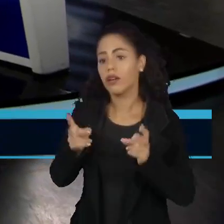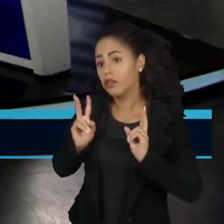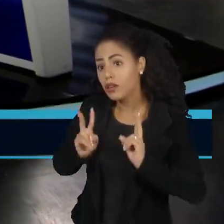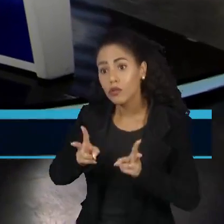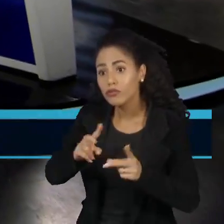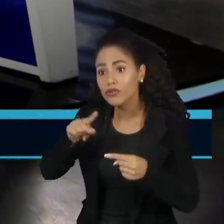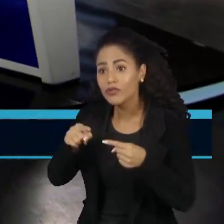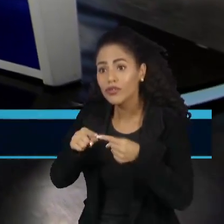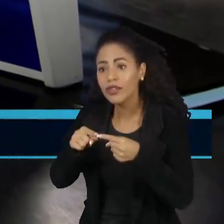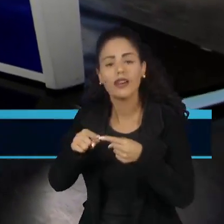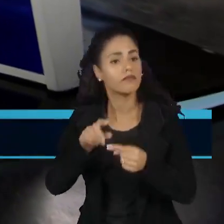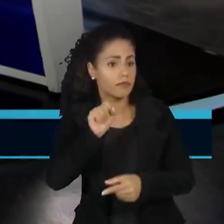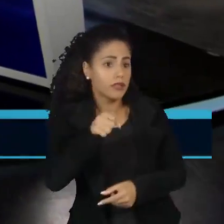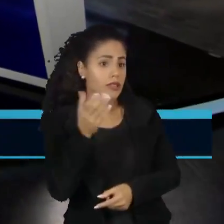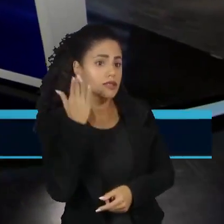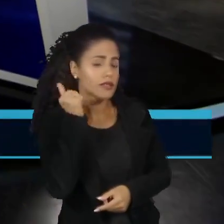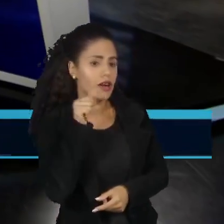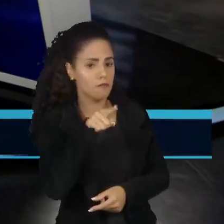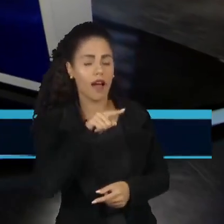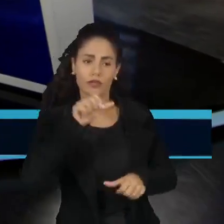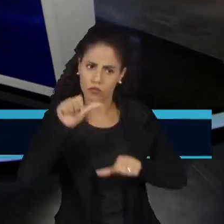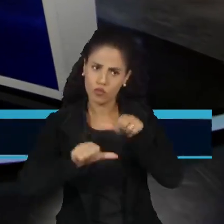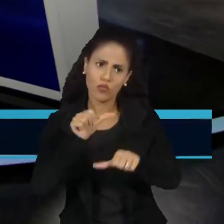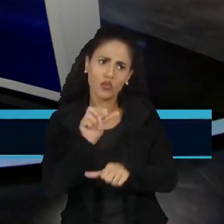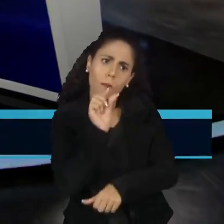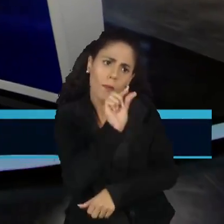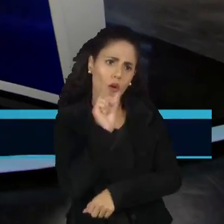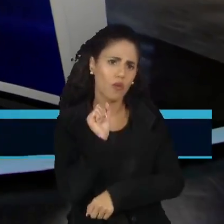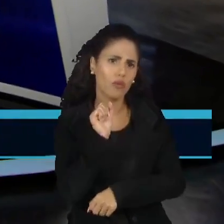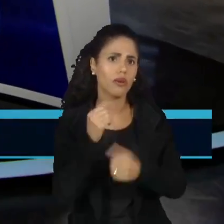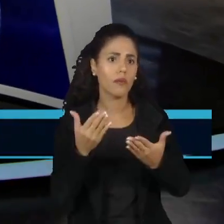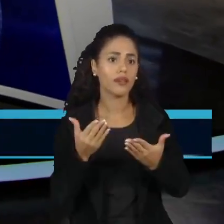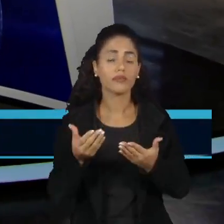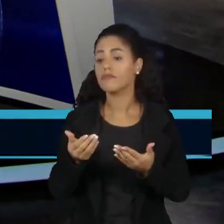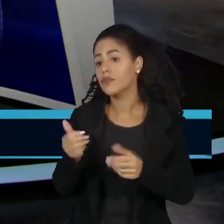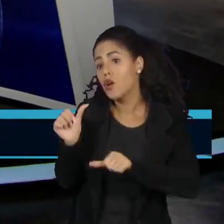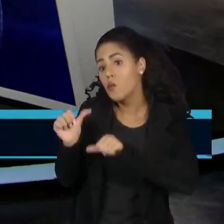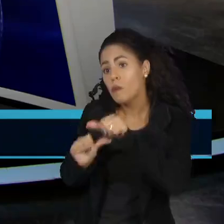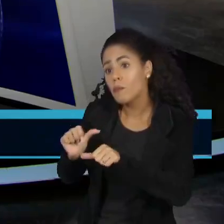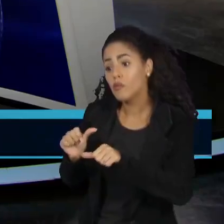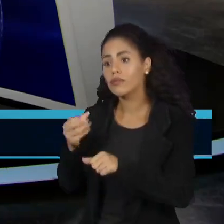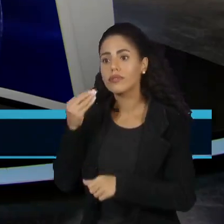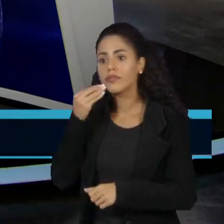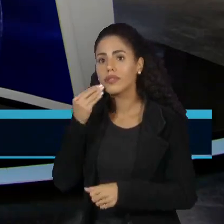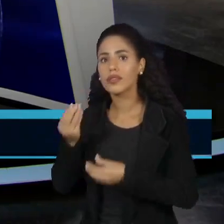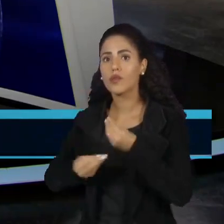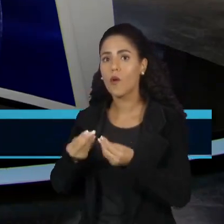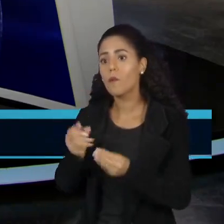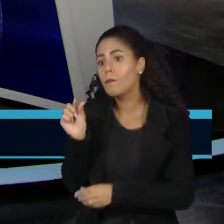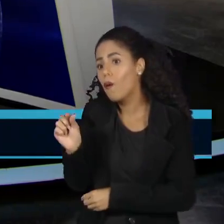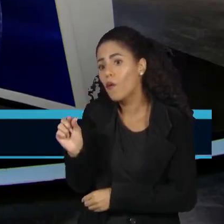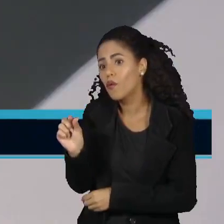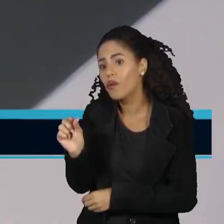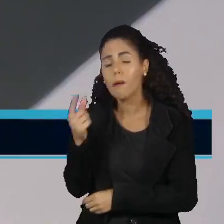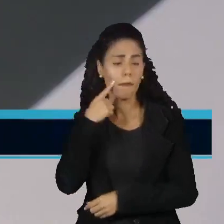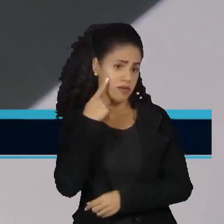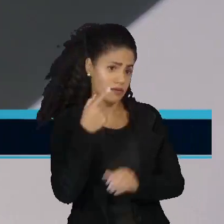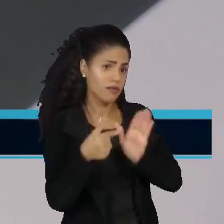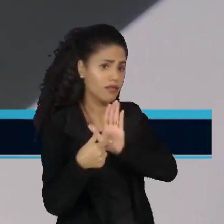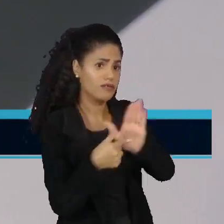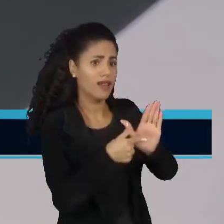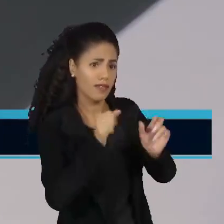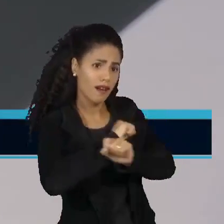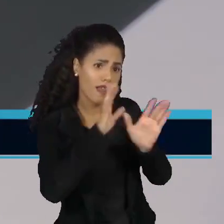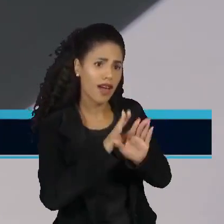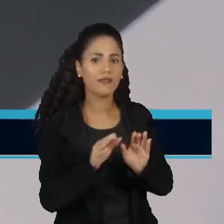existindo. Que já houve uma mudança em relação... Uma mudança pequena. Mas é um sinal